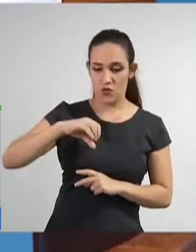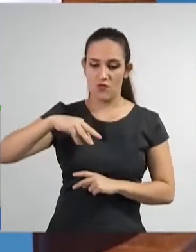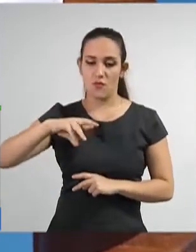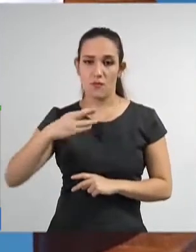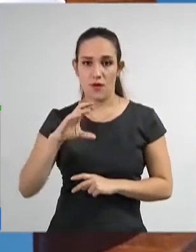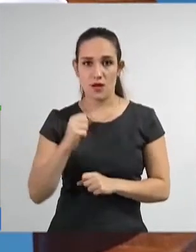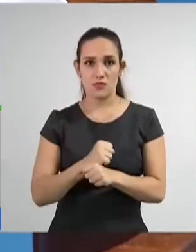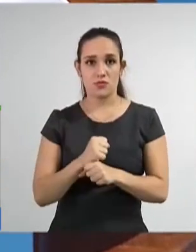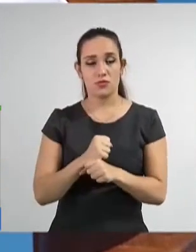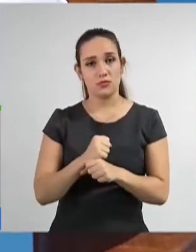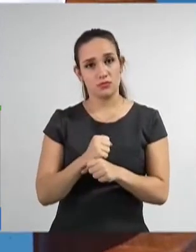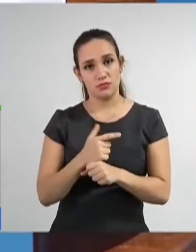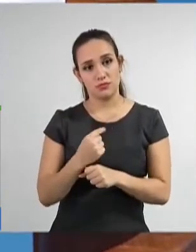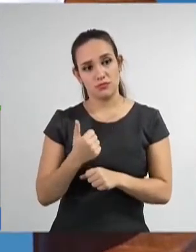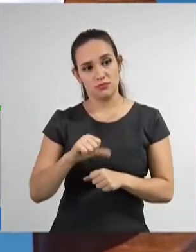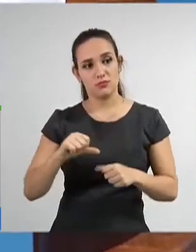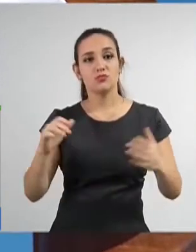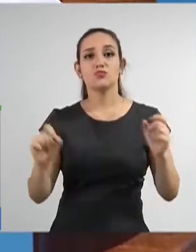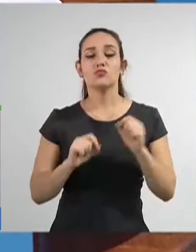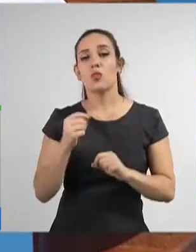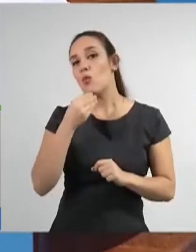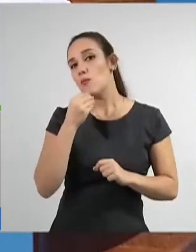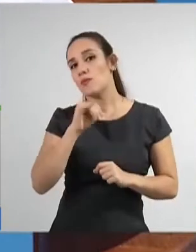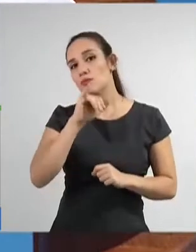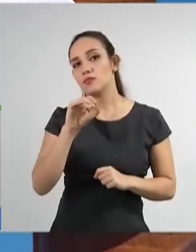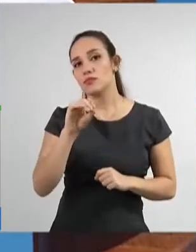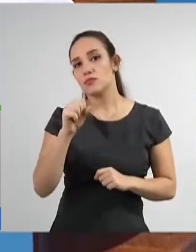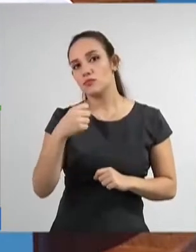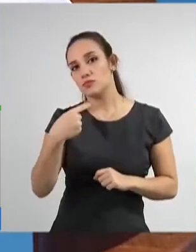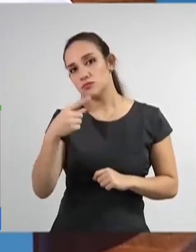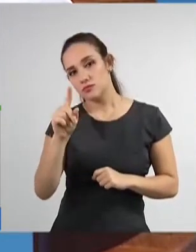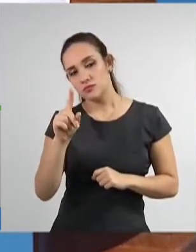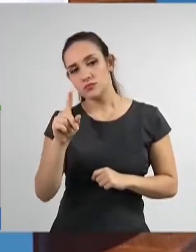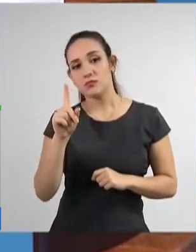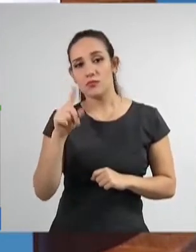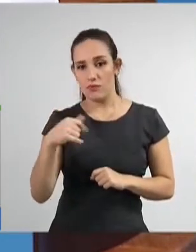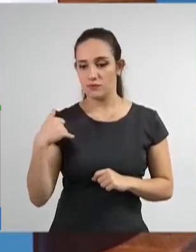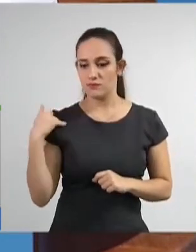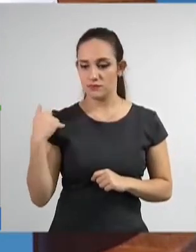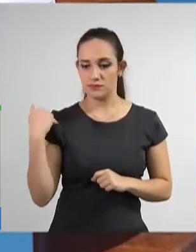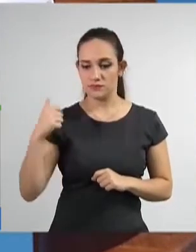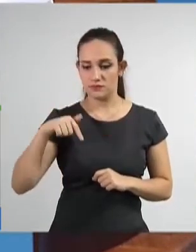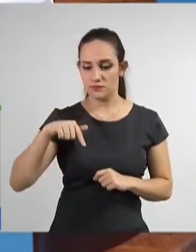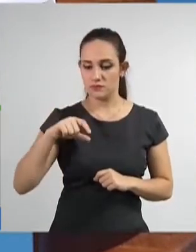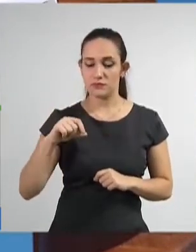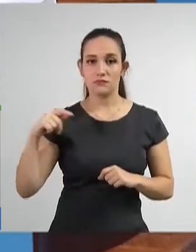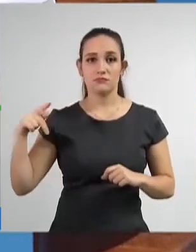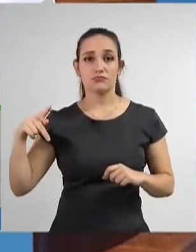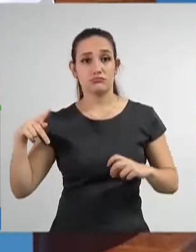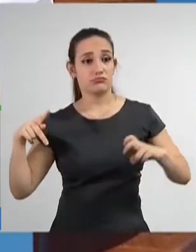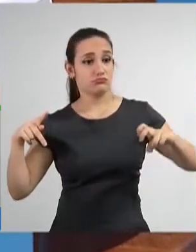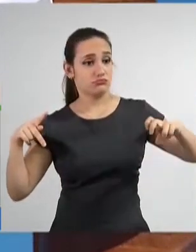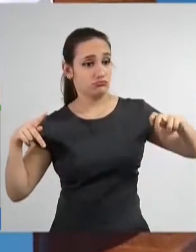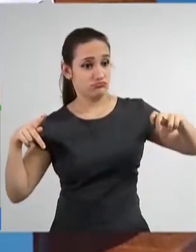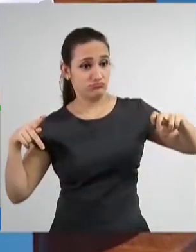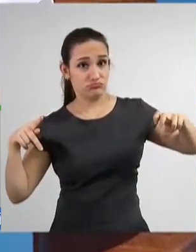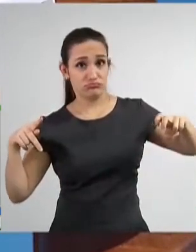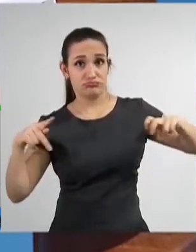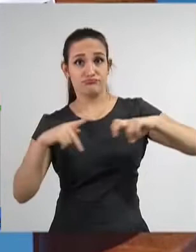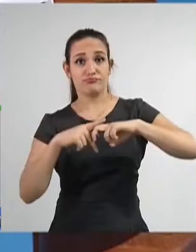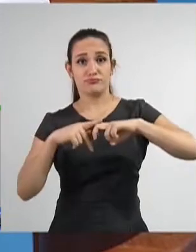acidente de trânsito José Adalto Barreto, 70 anos. Ele também estava numa moto, acabou se envolvendo uma colisão com um carro